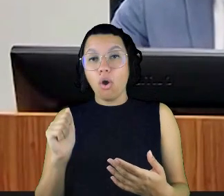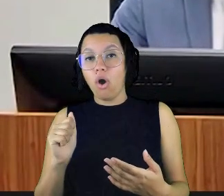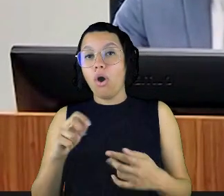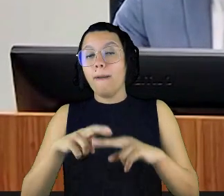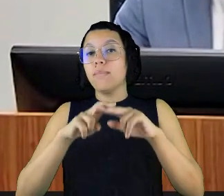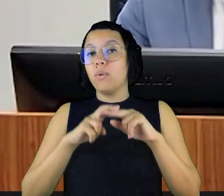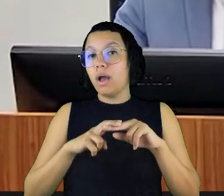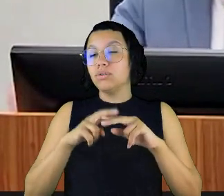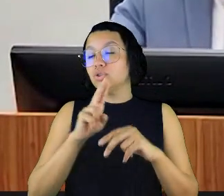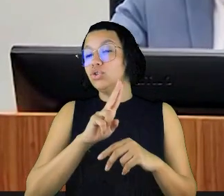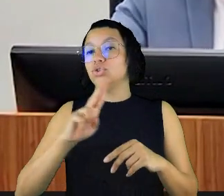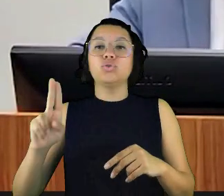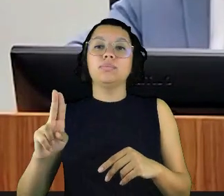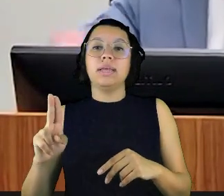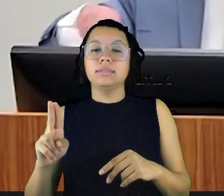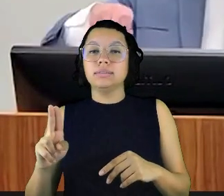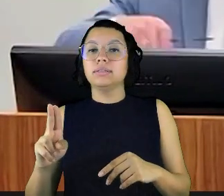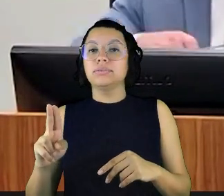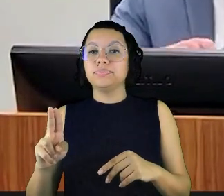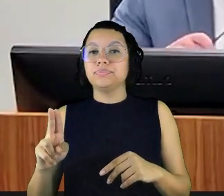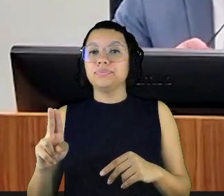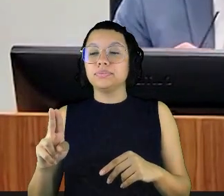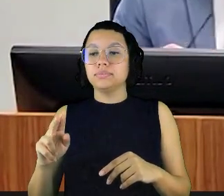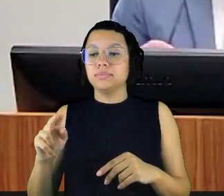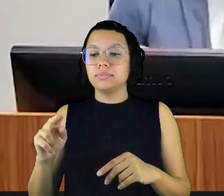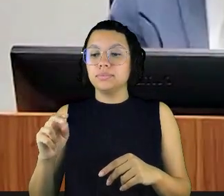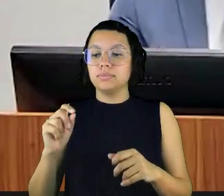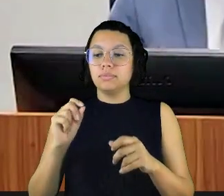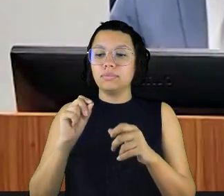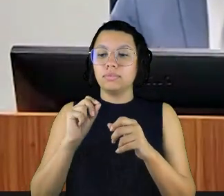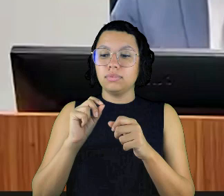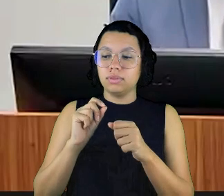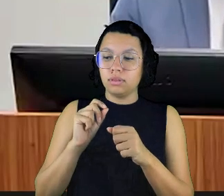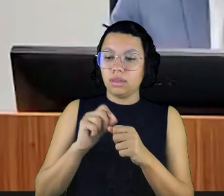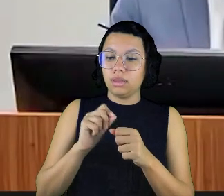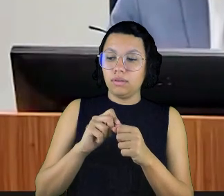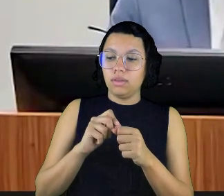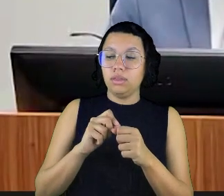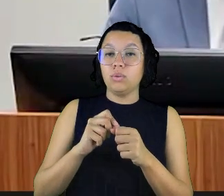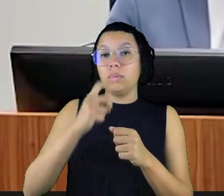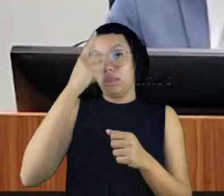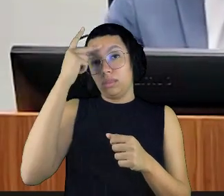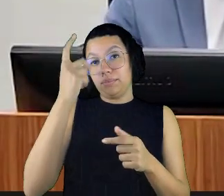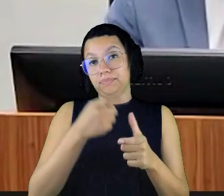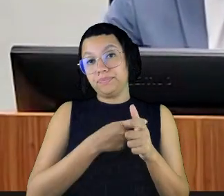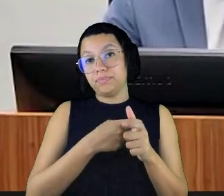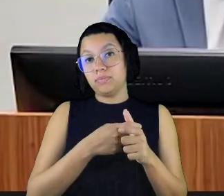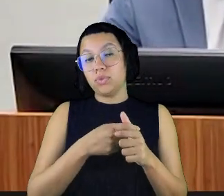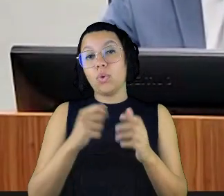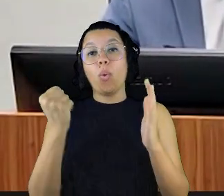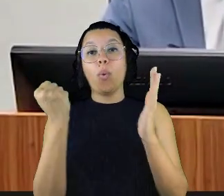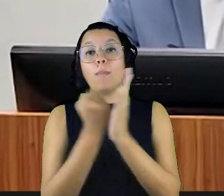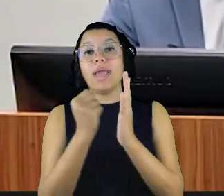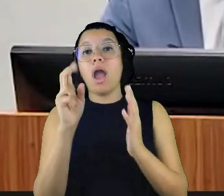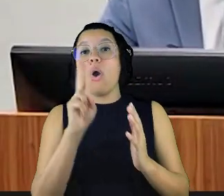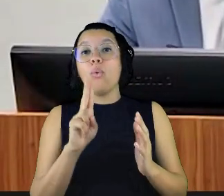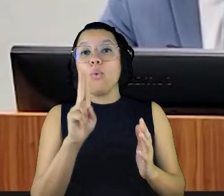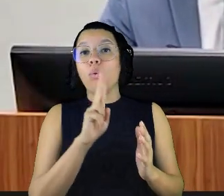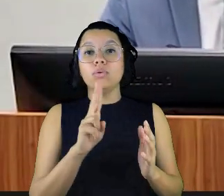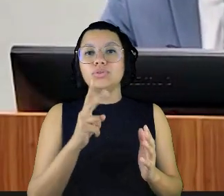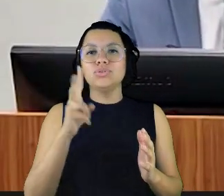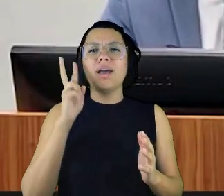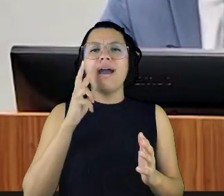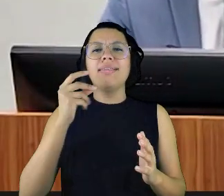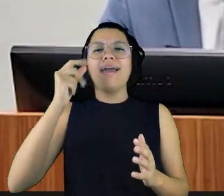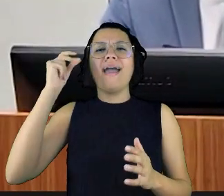efetivada E de pelo preferência com, como contribuinte. você falou, com bens úteis, né? Lembra no começo das astas públicas, era Pois a é. relação de bens era assim, era